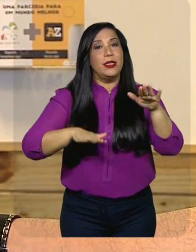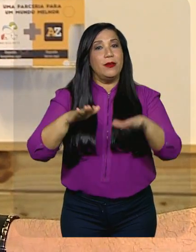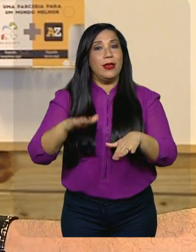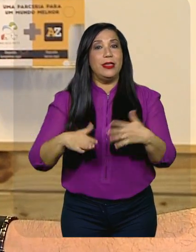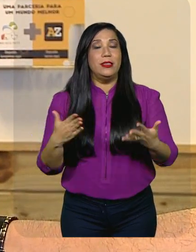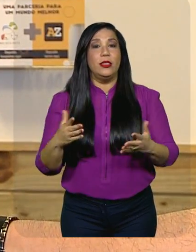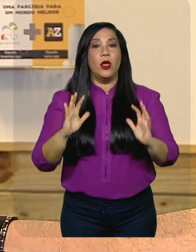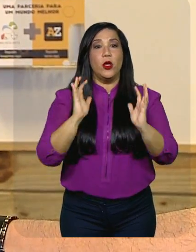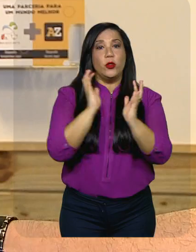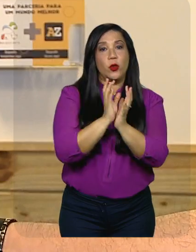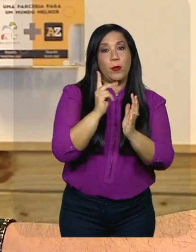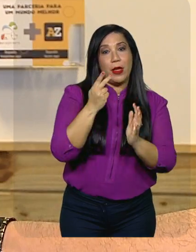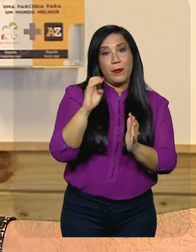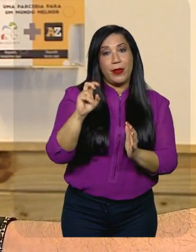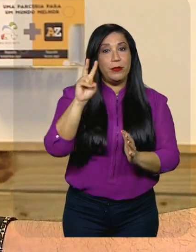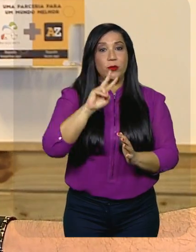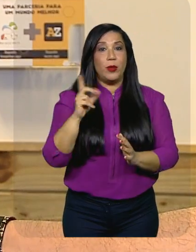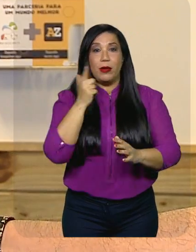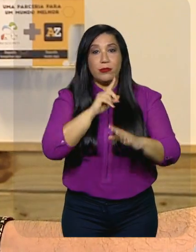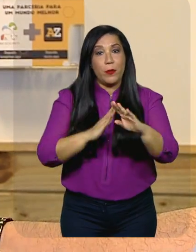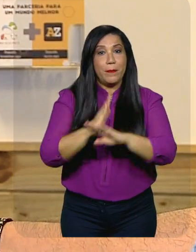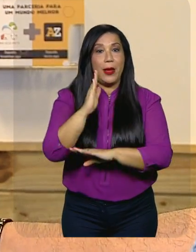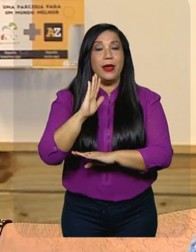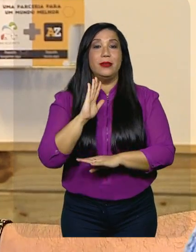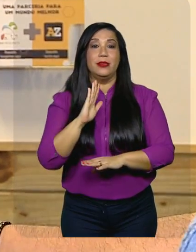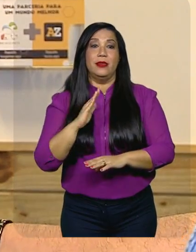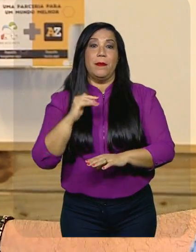tem turmas de pré-vestibular que não aprovam